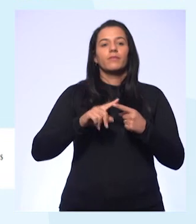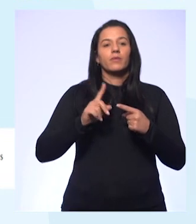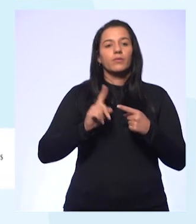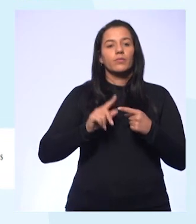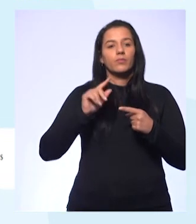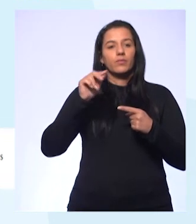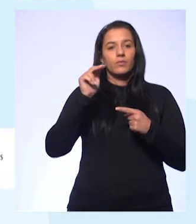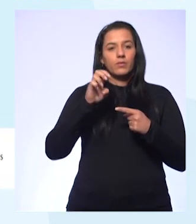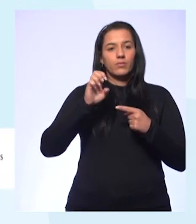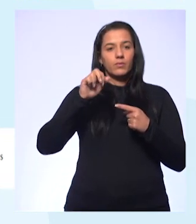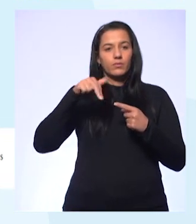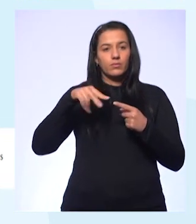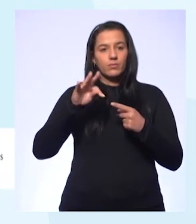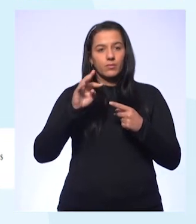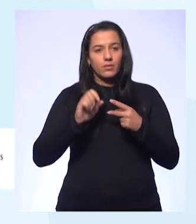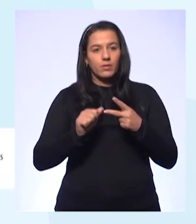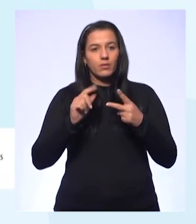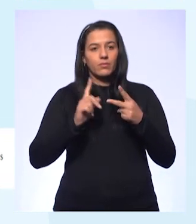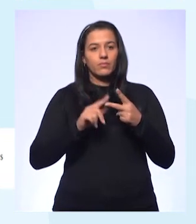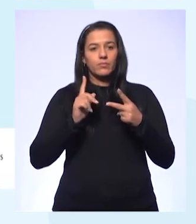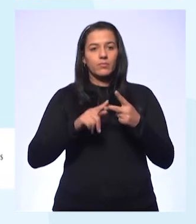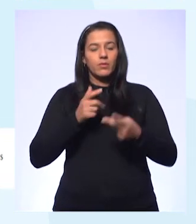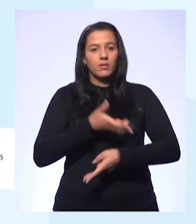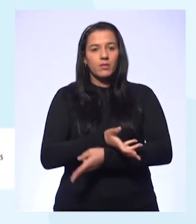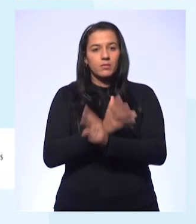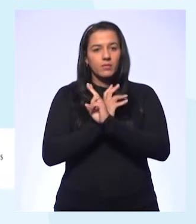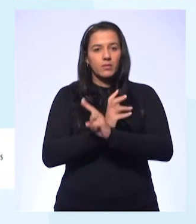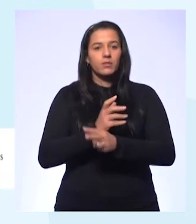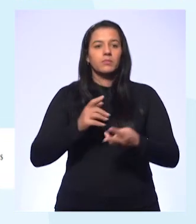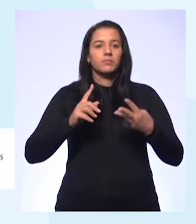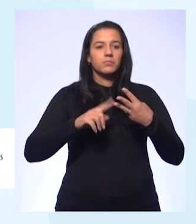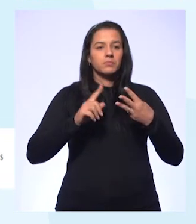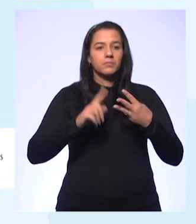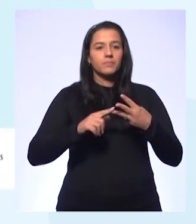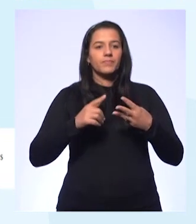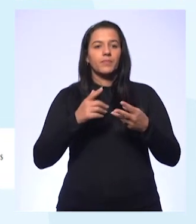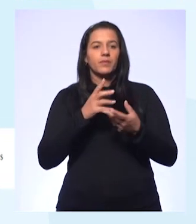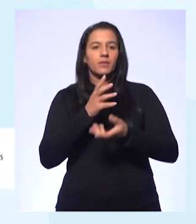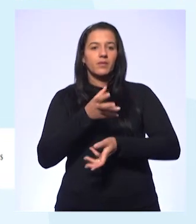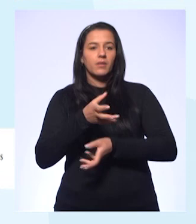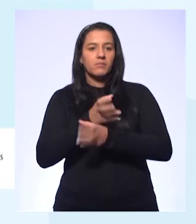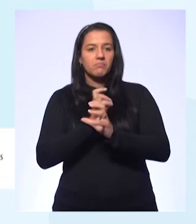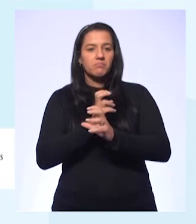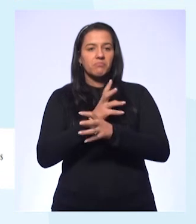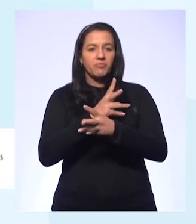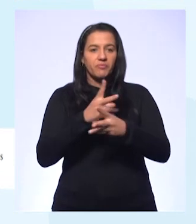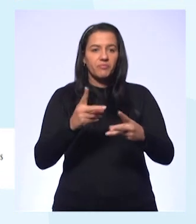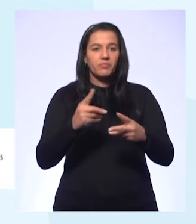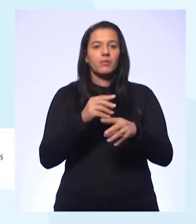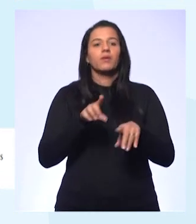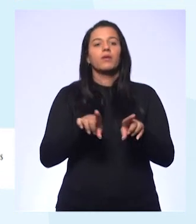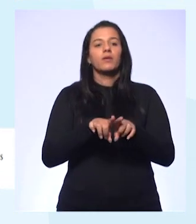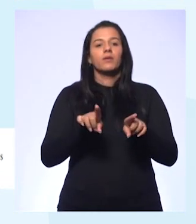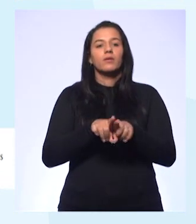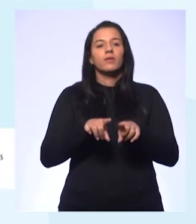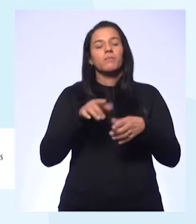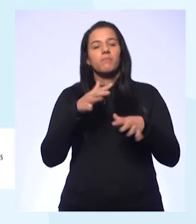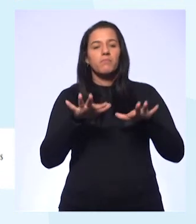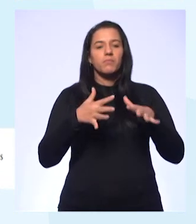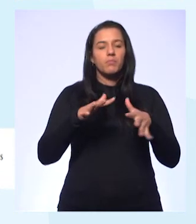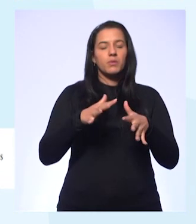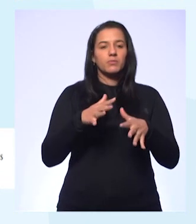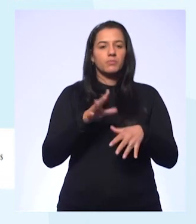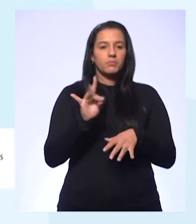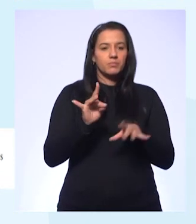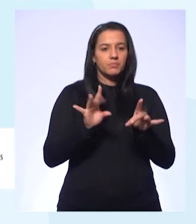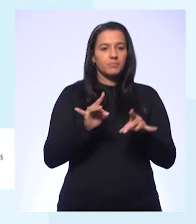e semiárido. A Larissa também colocou equatorial, tropical, desértico e semiárido. Então,